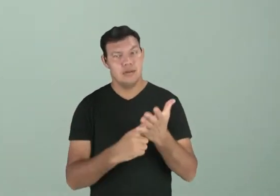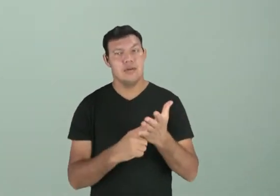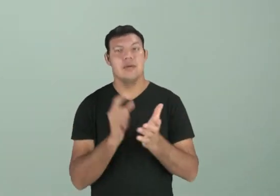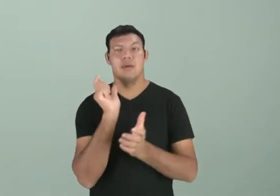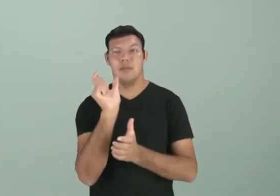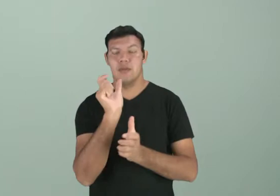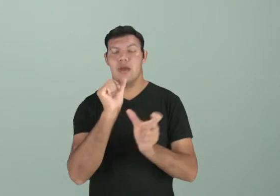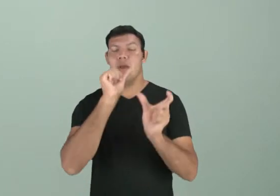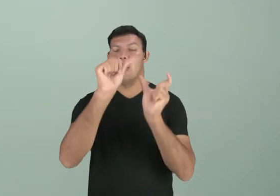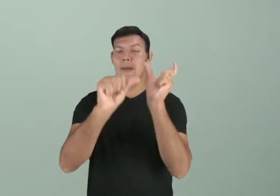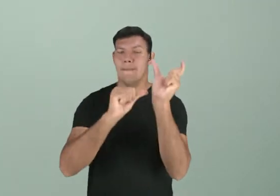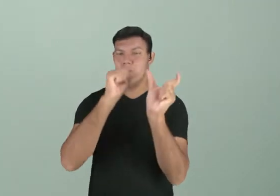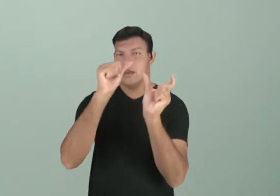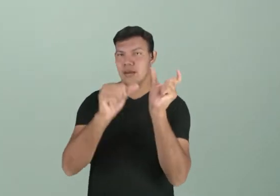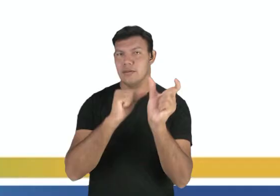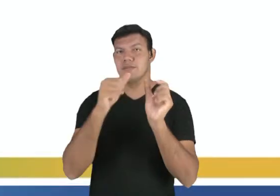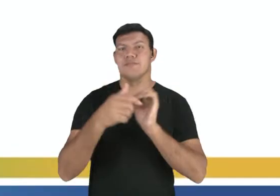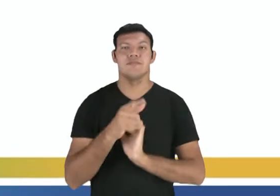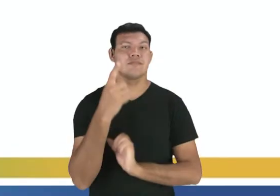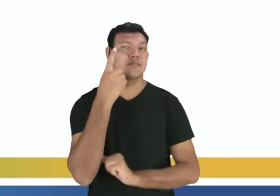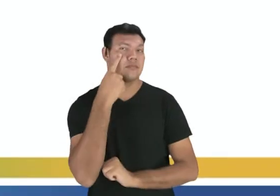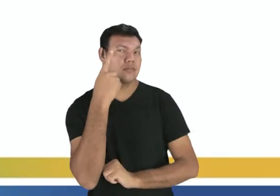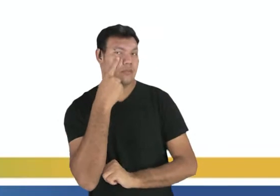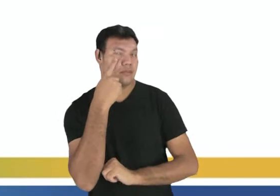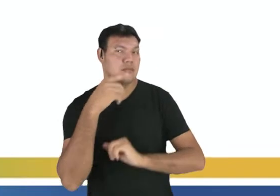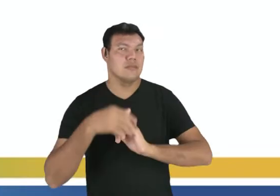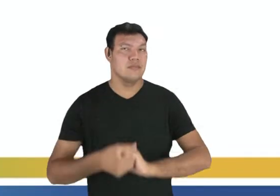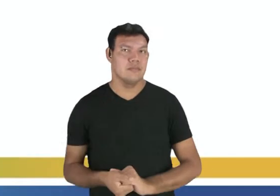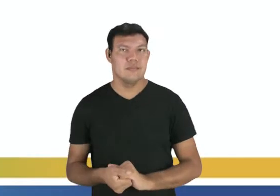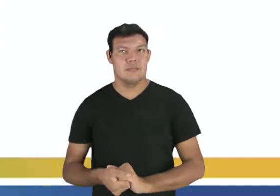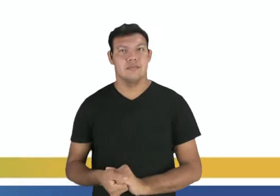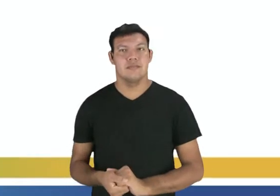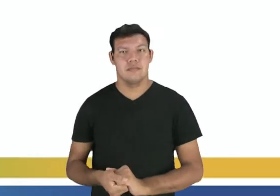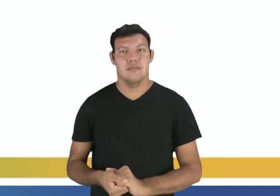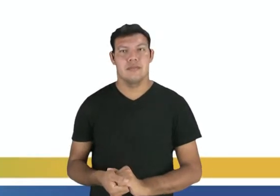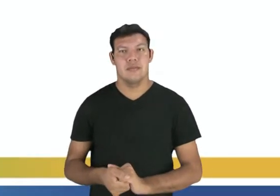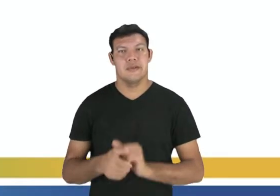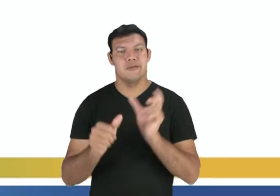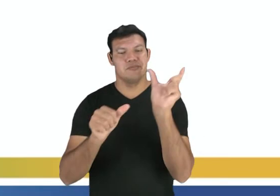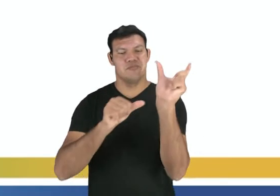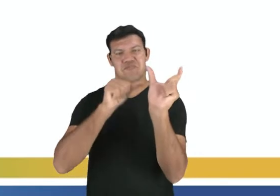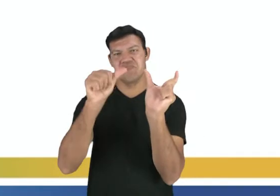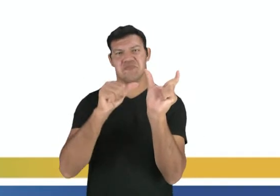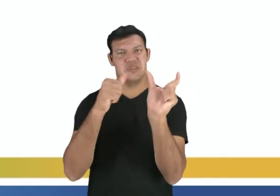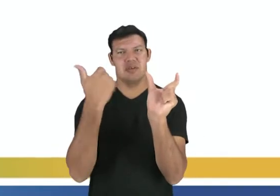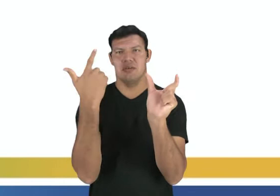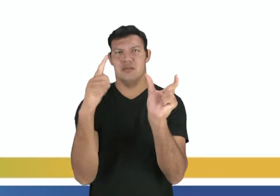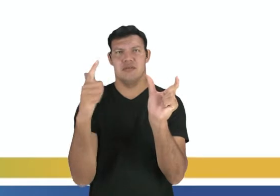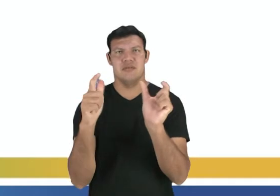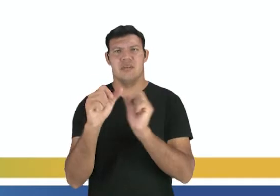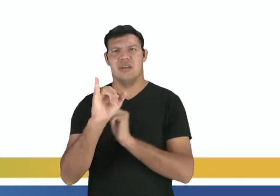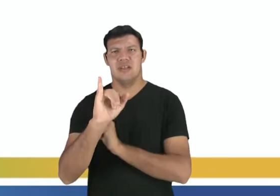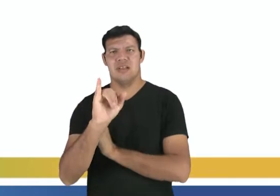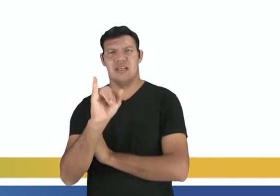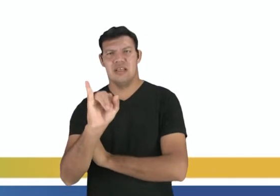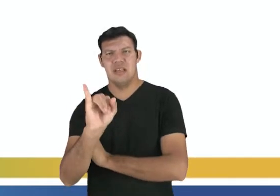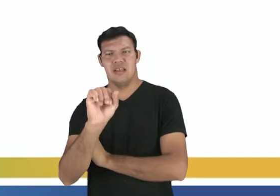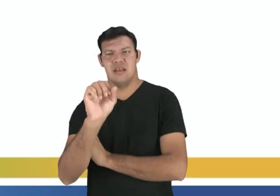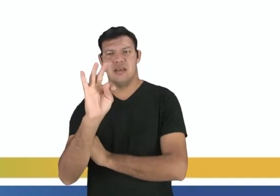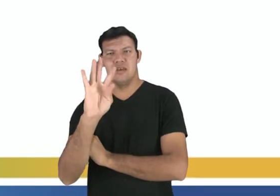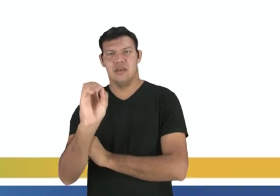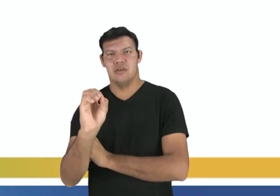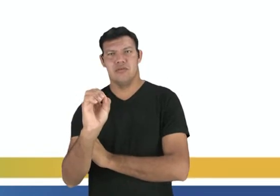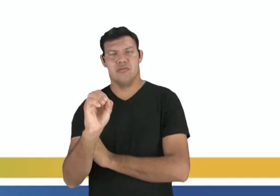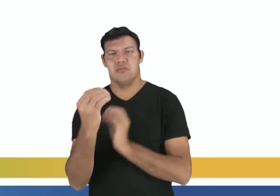ela é variável. Agora, olhem aí na parte dos invariáveis, isto. Você não consegue colocar no